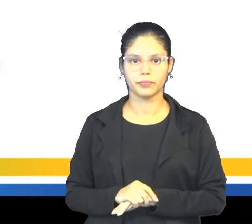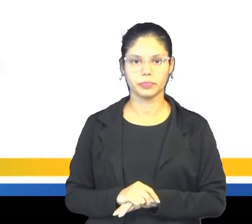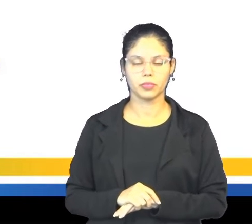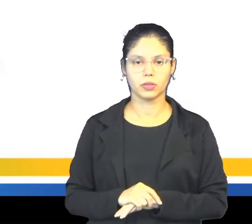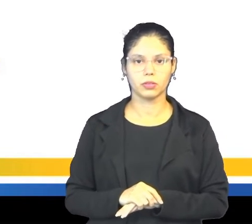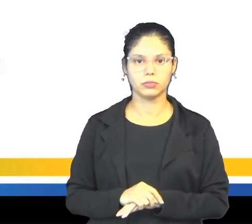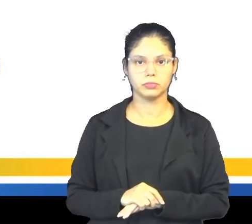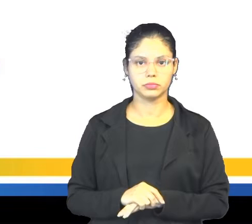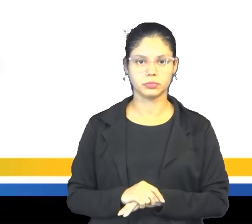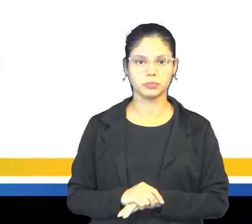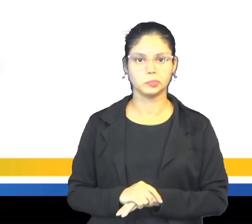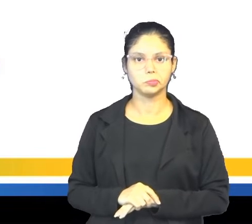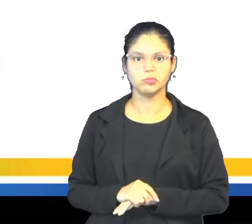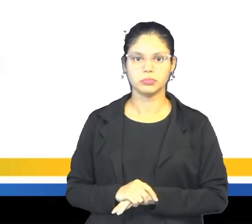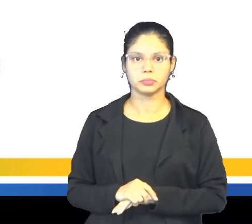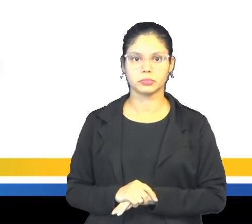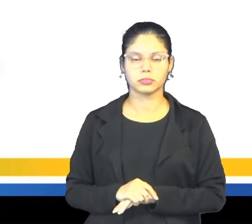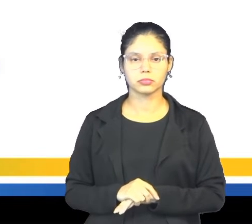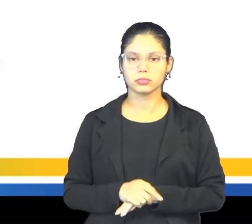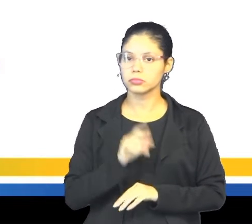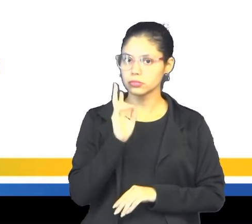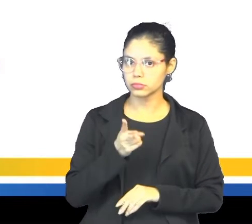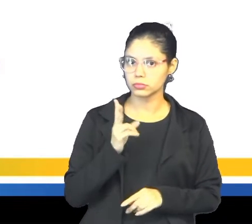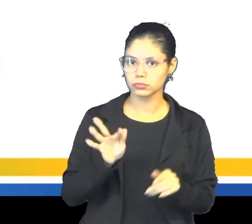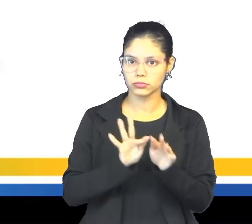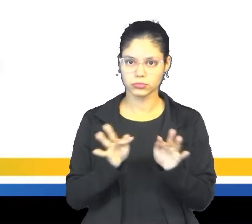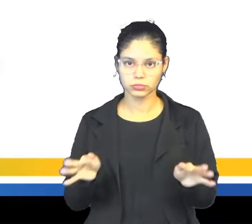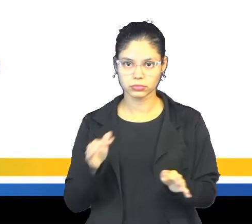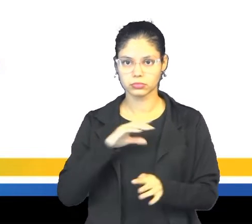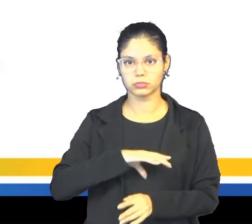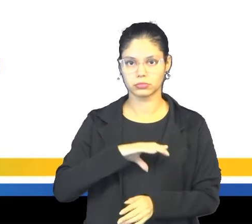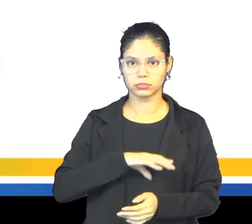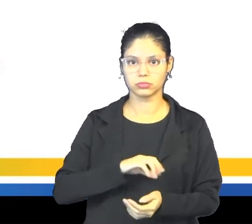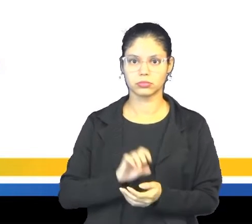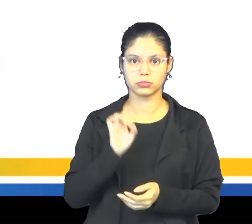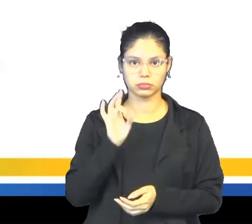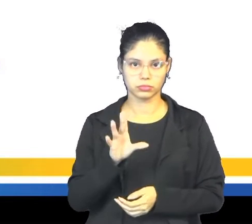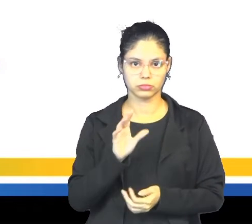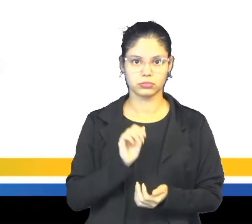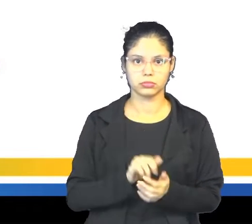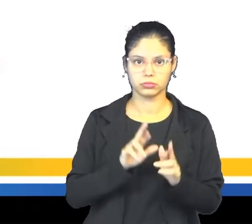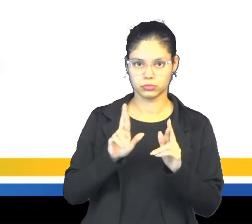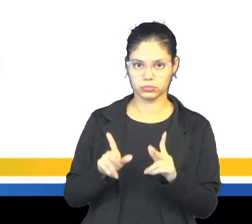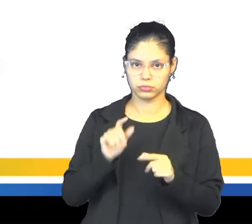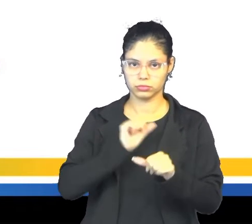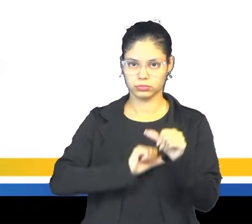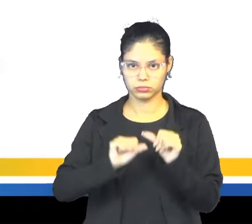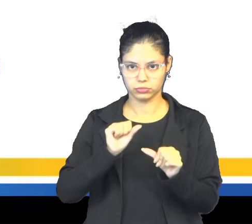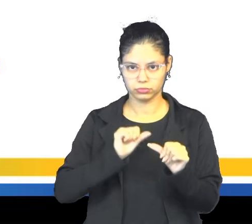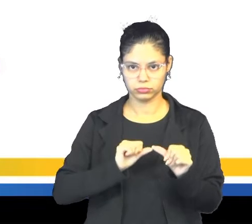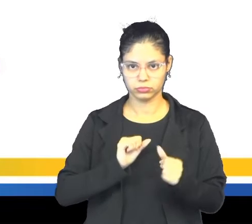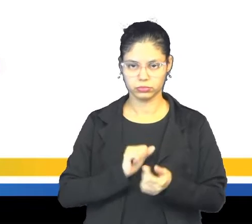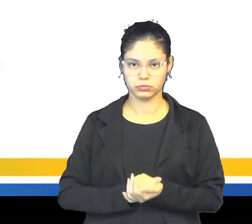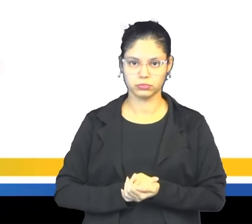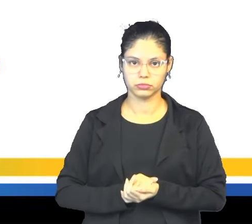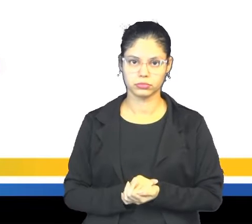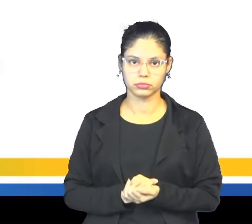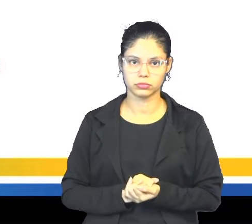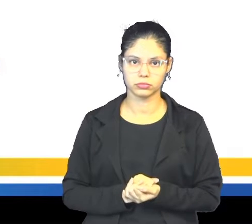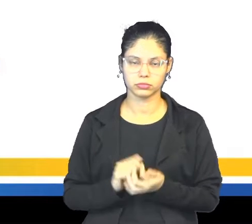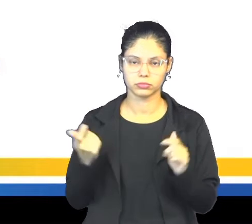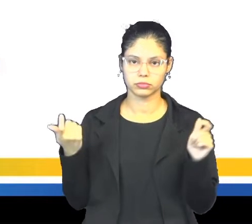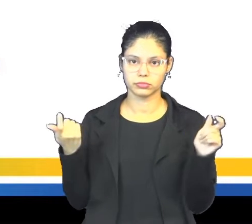travel abroad next year, que é a mesma frase em português, né? Só que a diferença é que ao invés do will not, ele